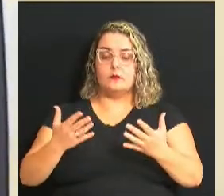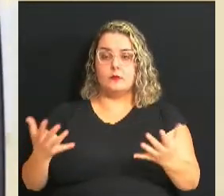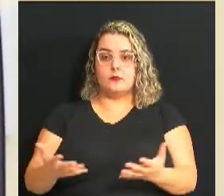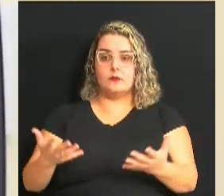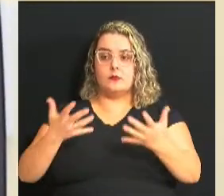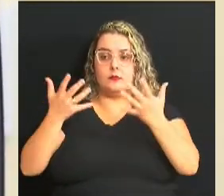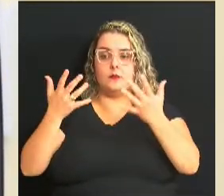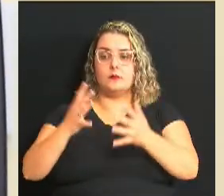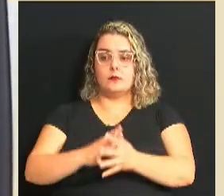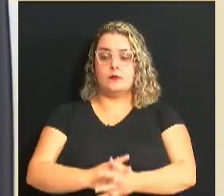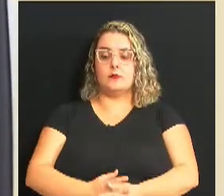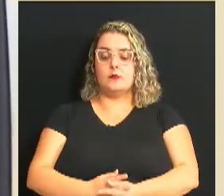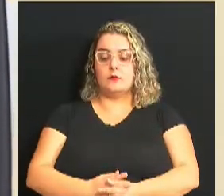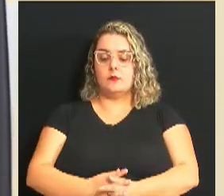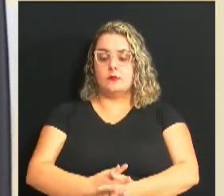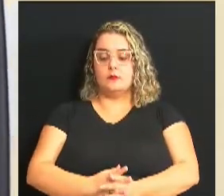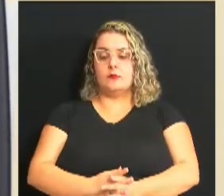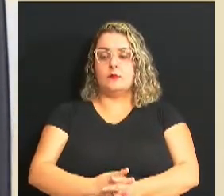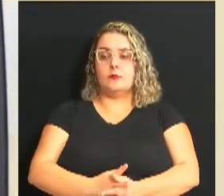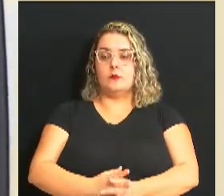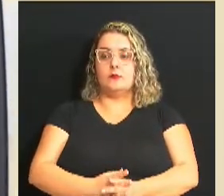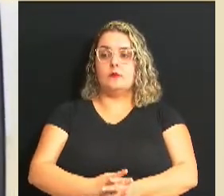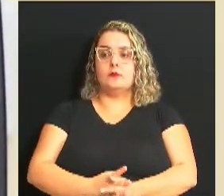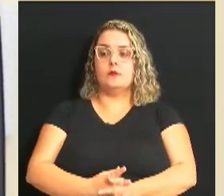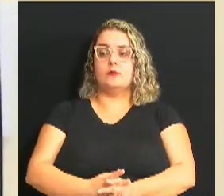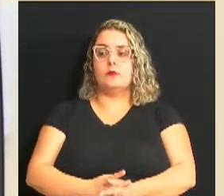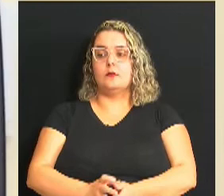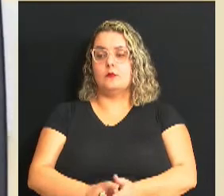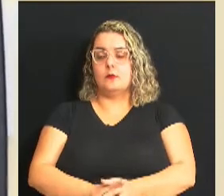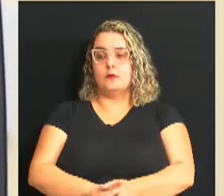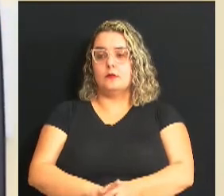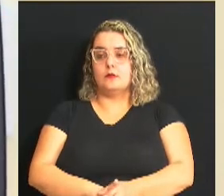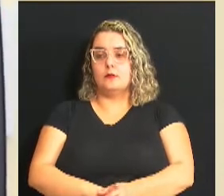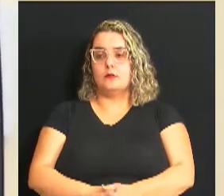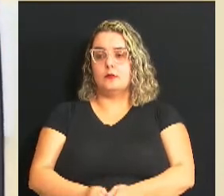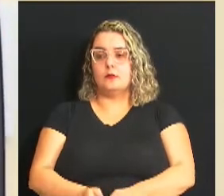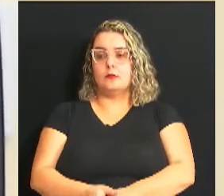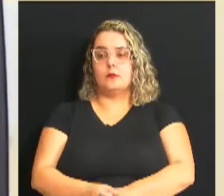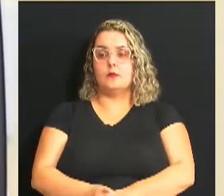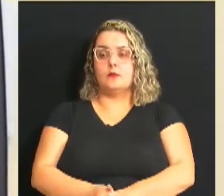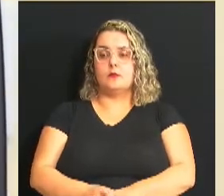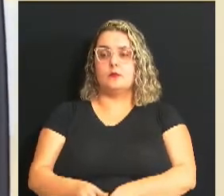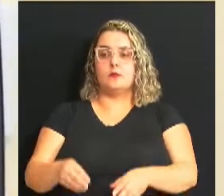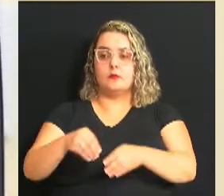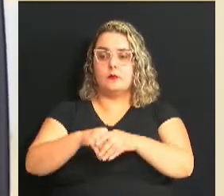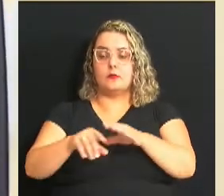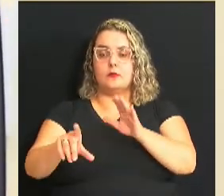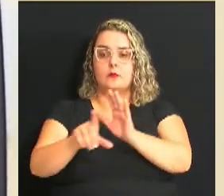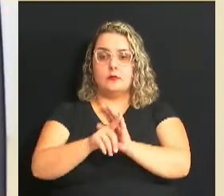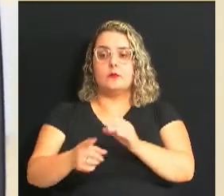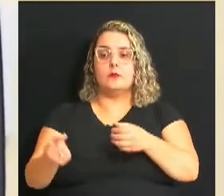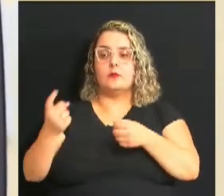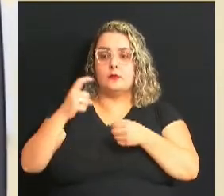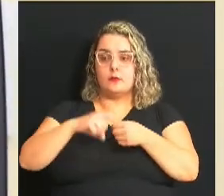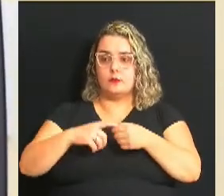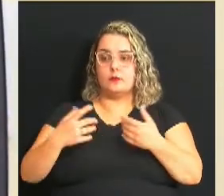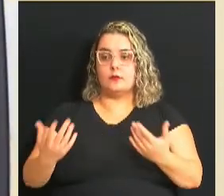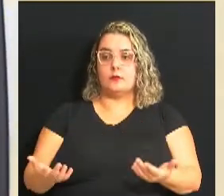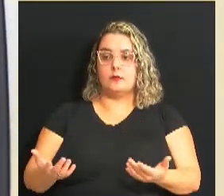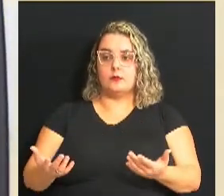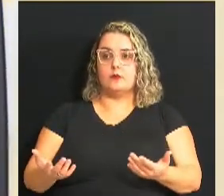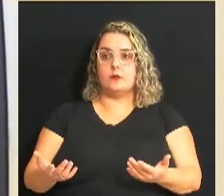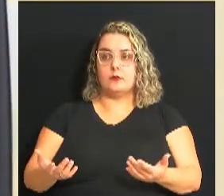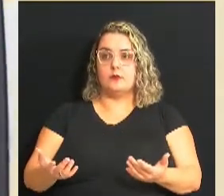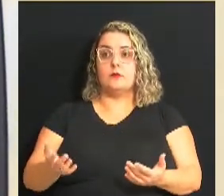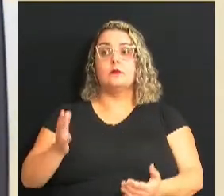então, entregue dentro da lei, e volta agora com a questão do outro. Então, nós já